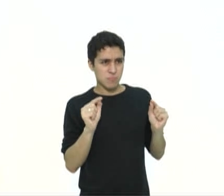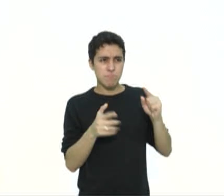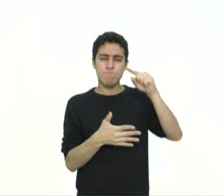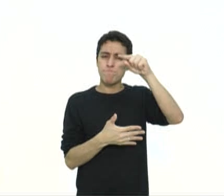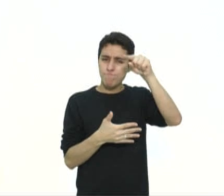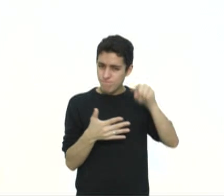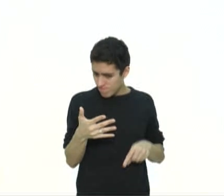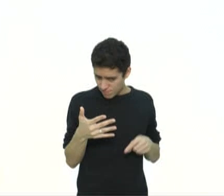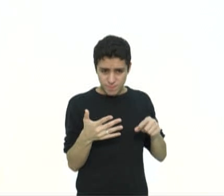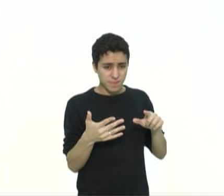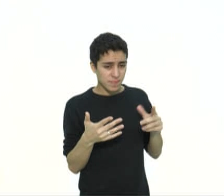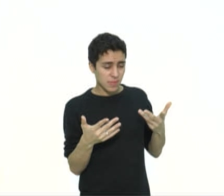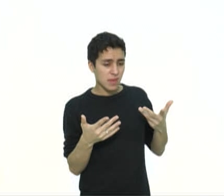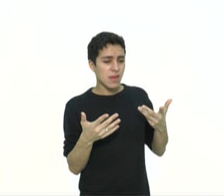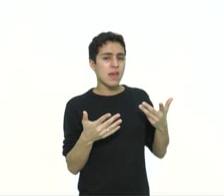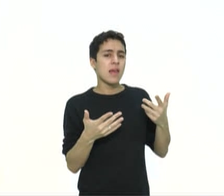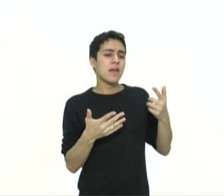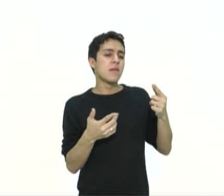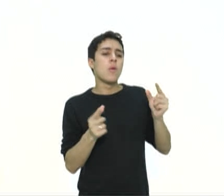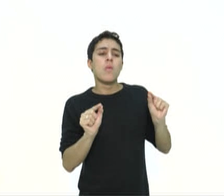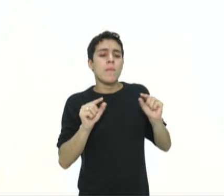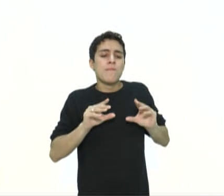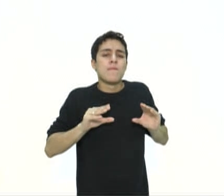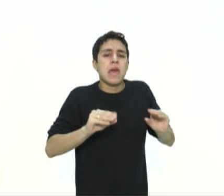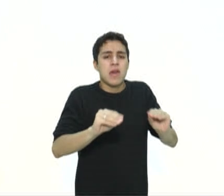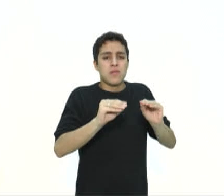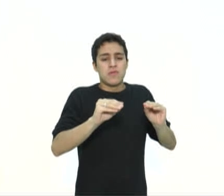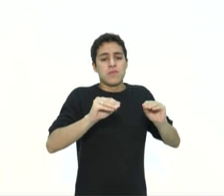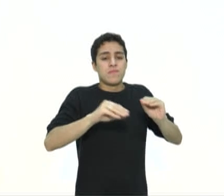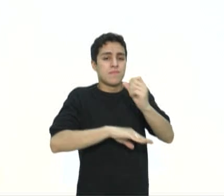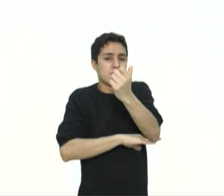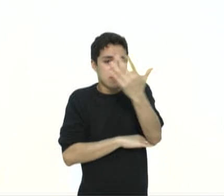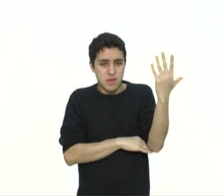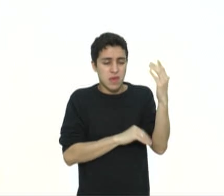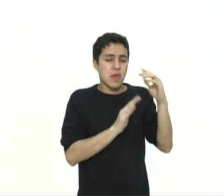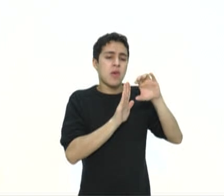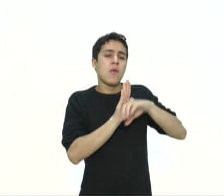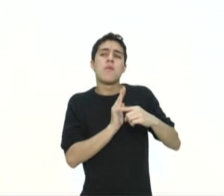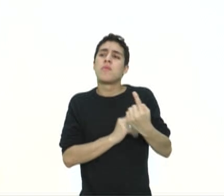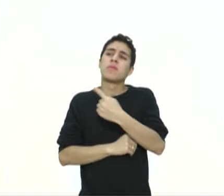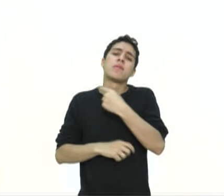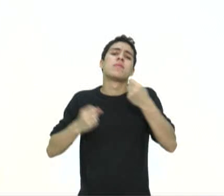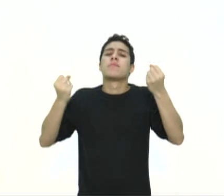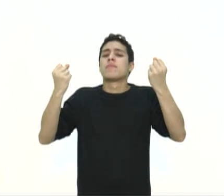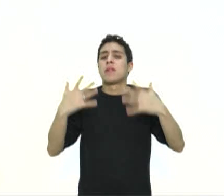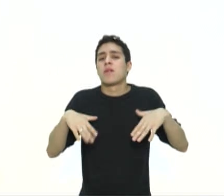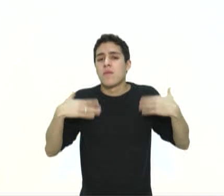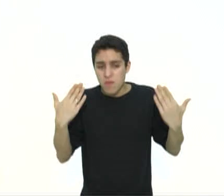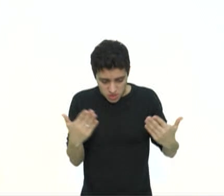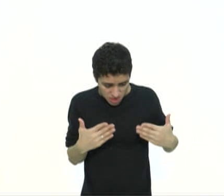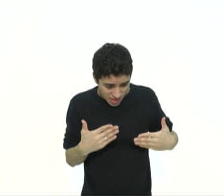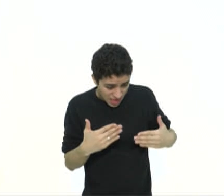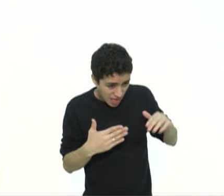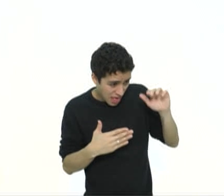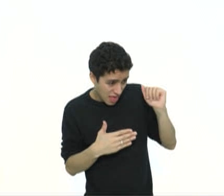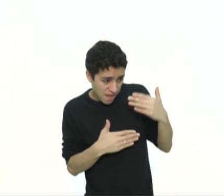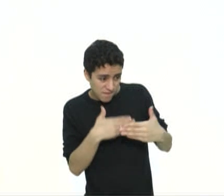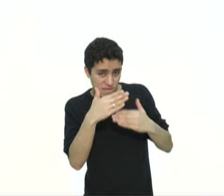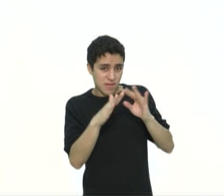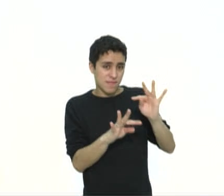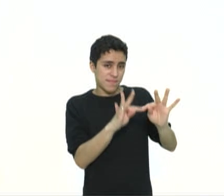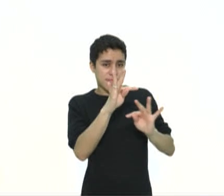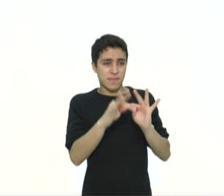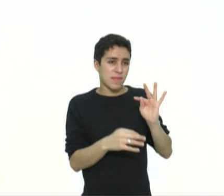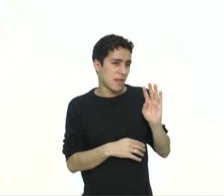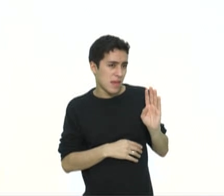por exemplo são atividades econômicas que alteram e o conceito acima se refere aos avanços tecnológicos letra